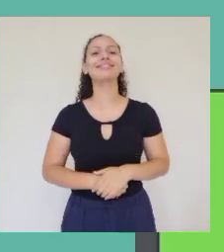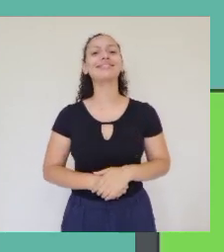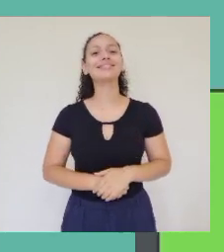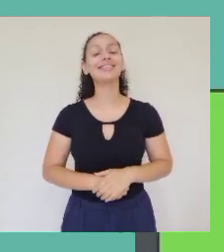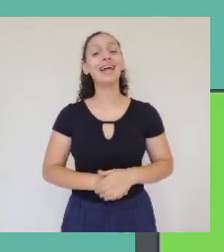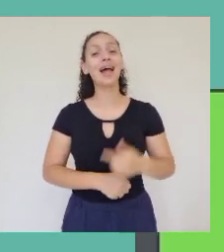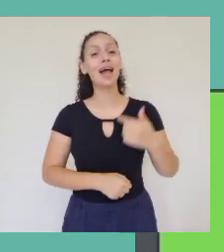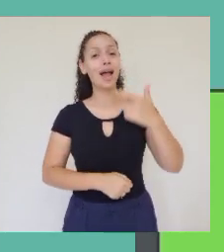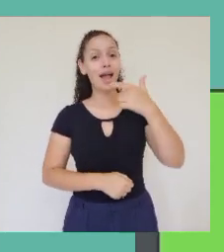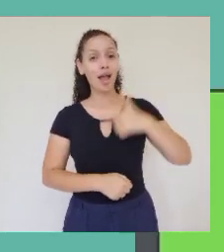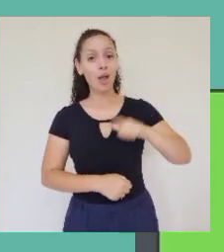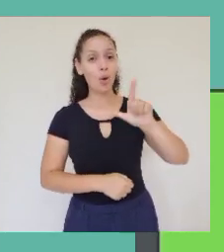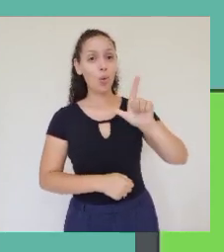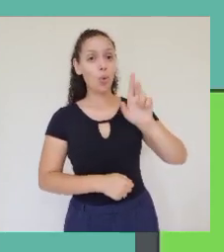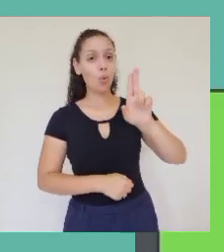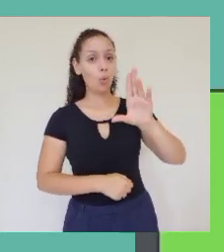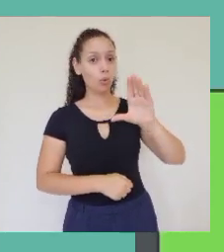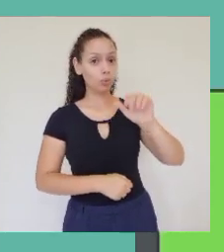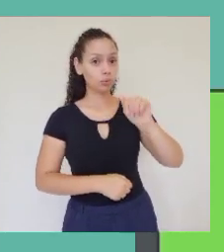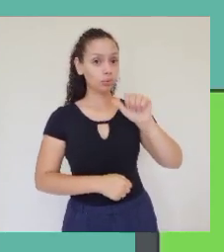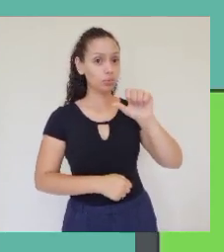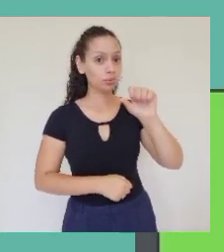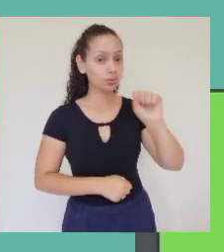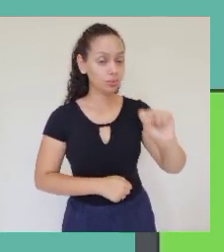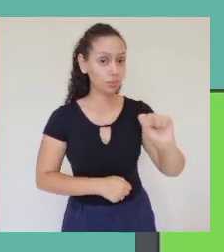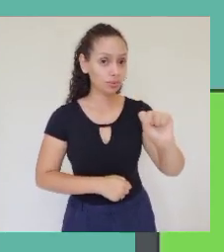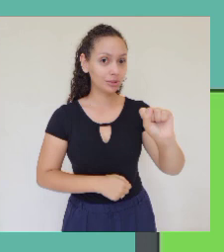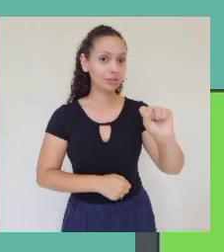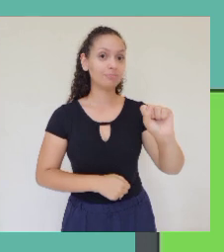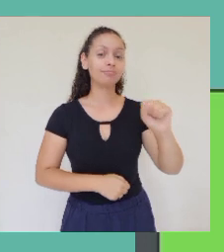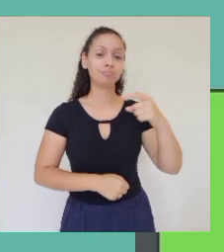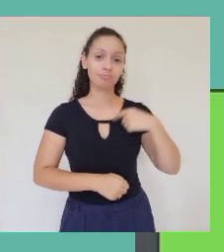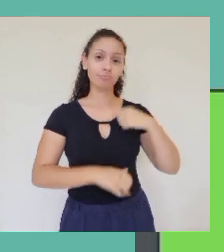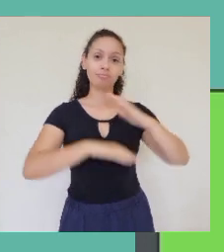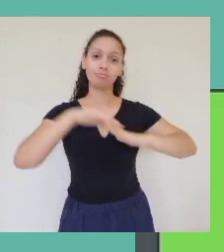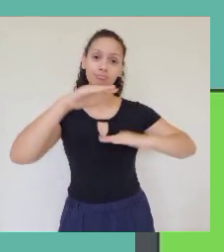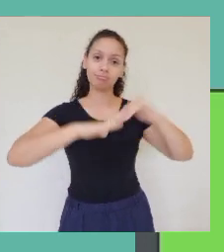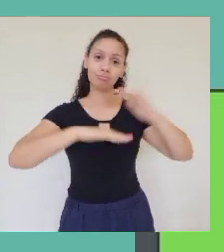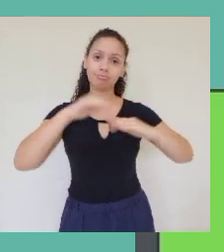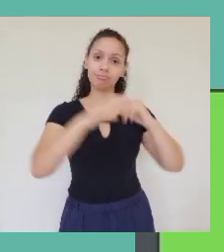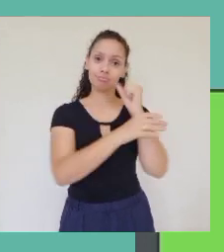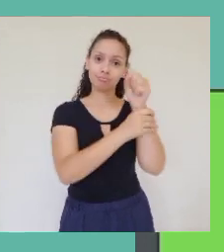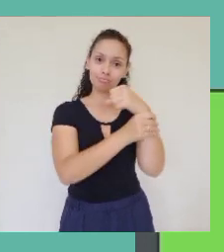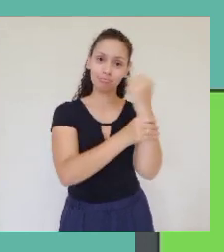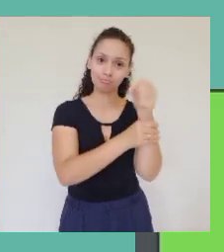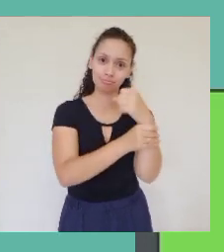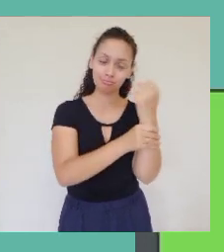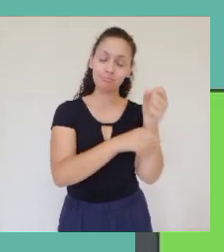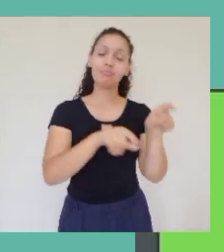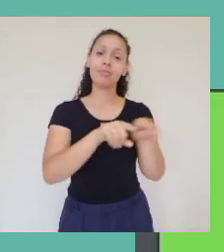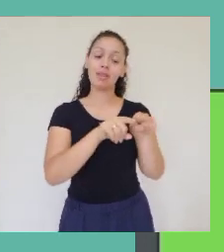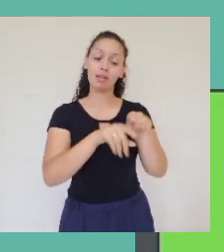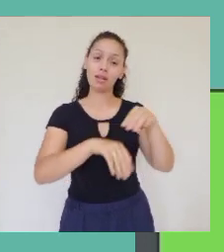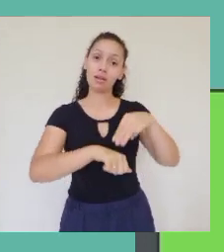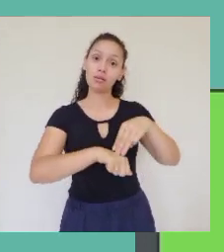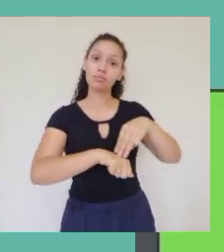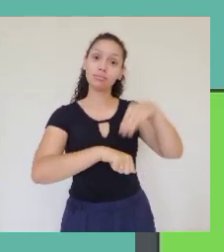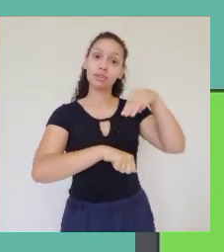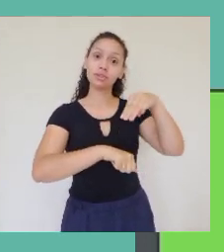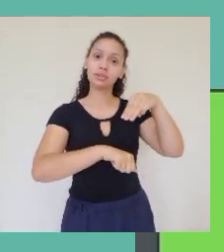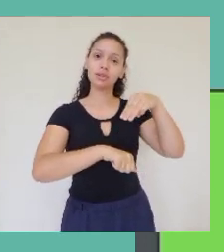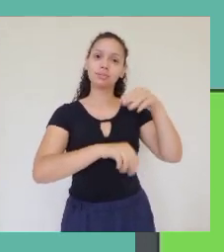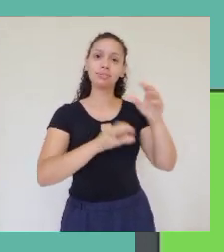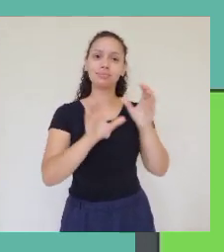Barbosa, sou fisioterapeuta e mestrando pela Universidade Federal dos Vales do Jequitinhonha e Mucuri, UFVJM, e fui convidado pelo